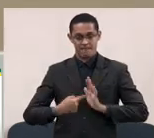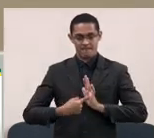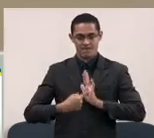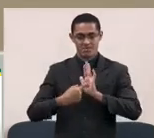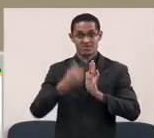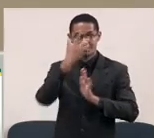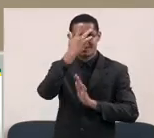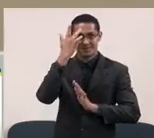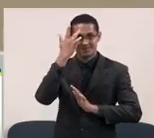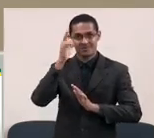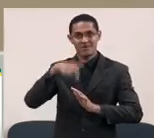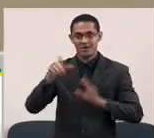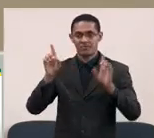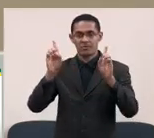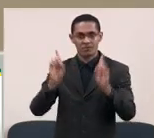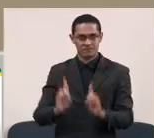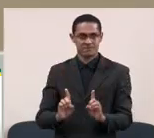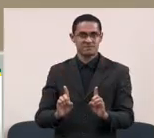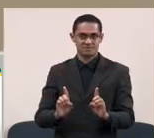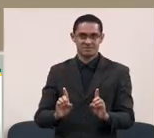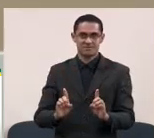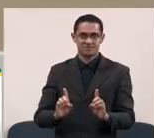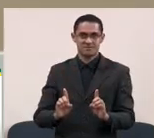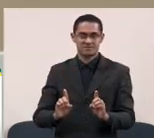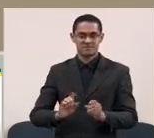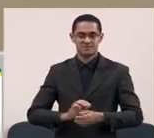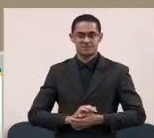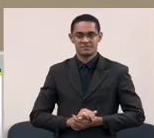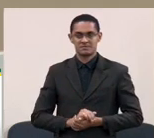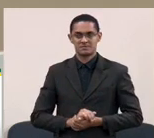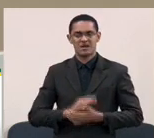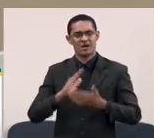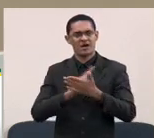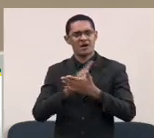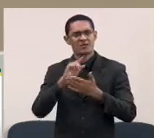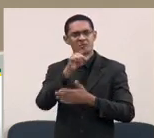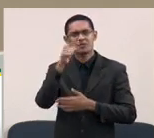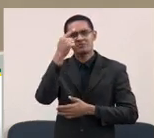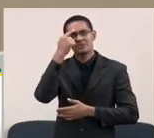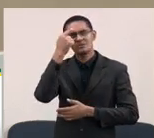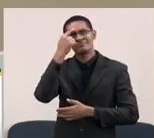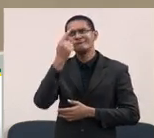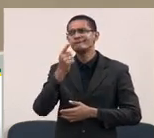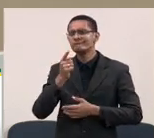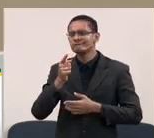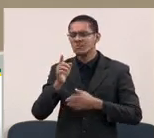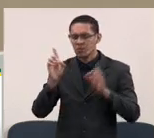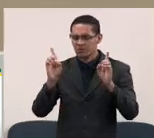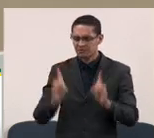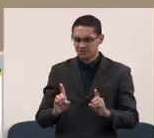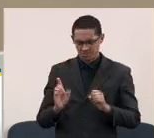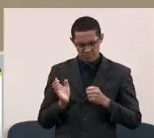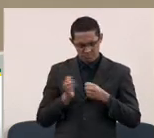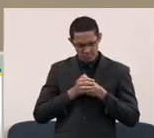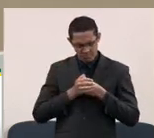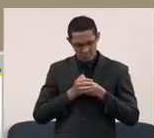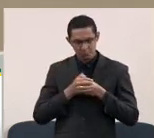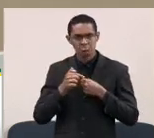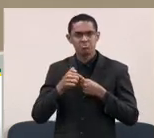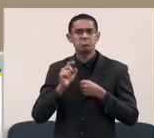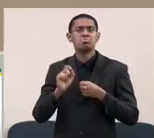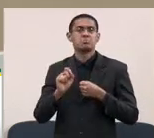com deficiências ocultas. Aí alguns podem perguntar, Marília, o que é deficiência oculta? Eu